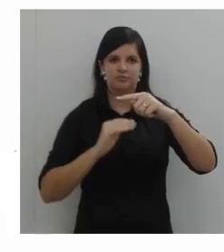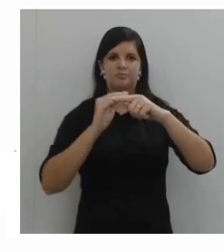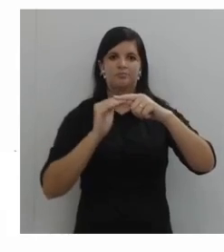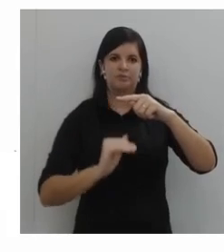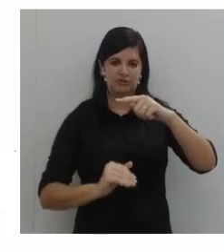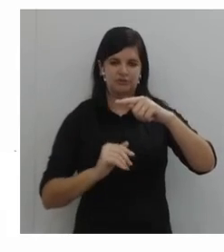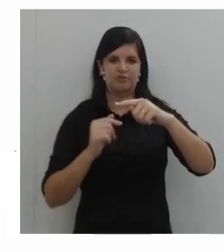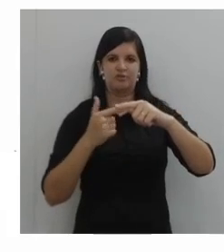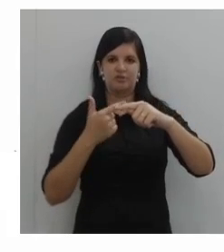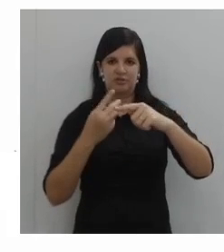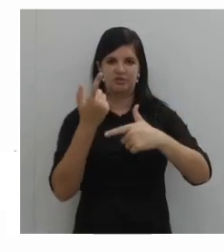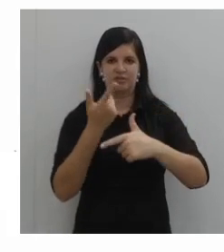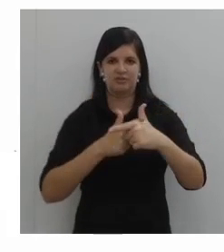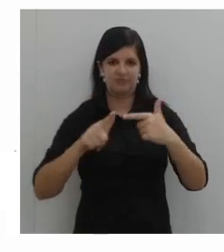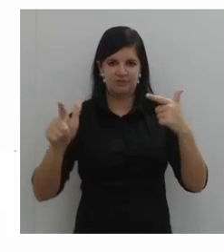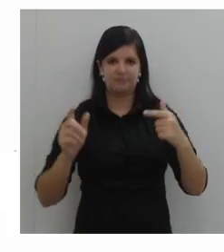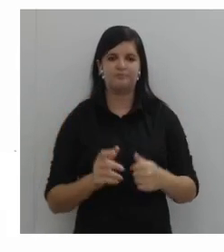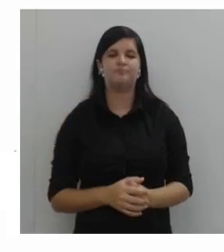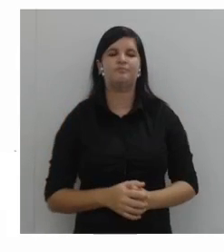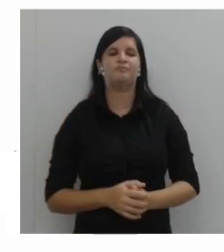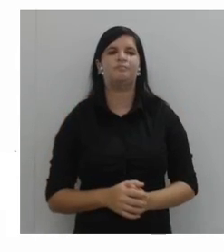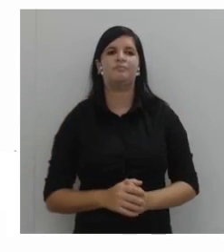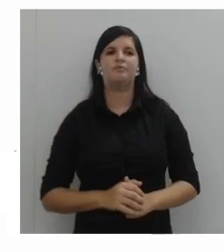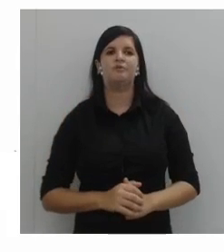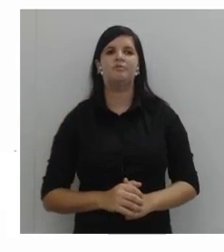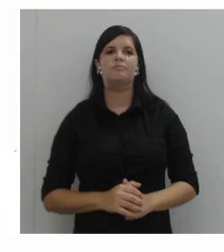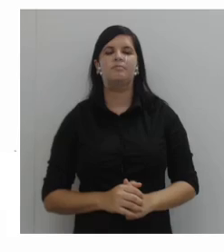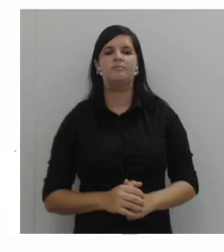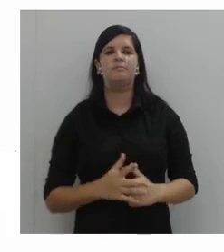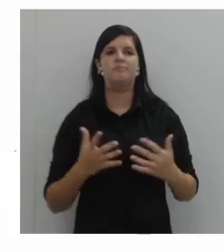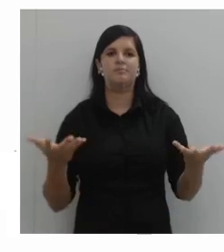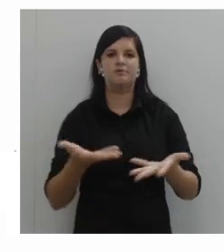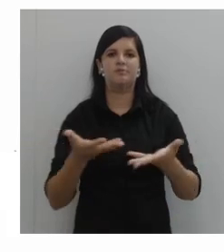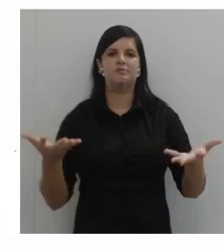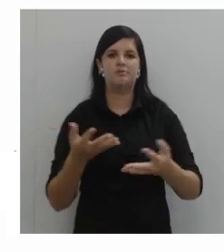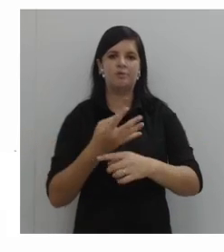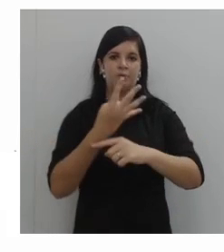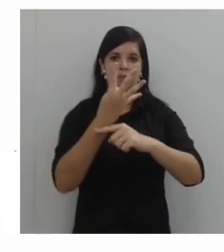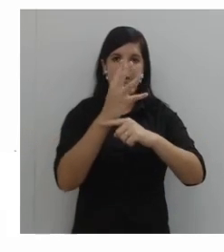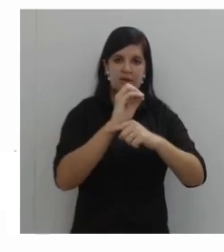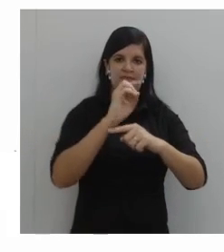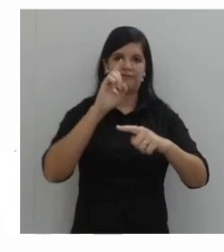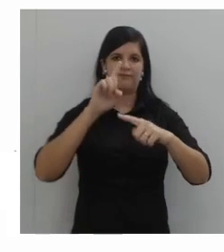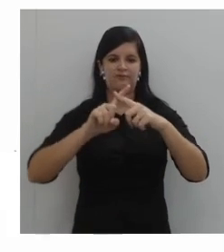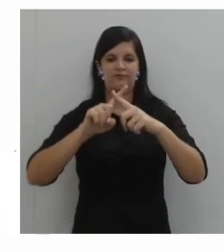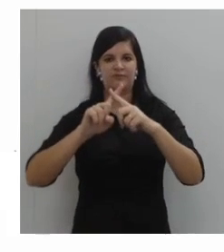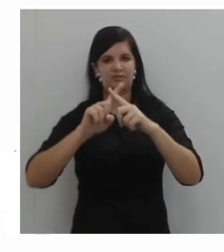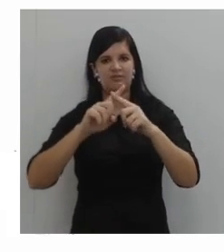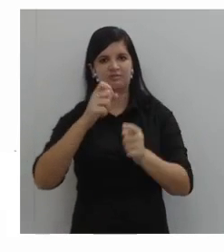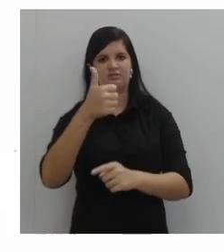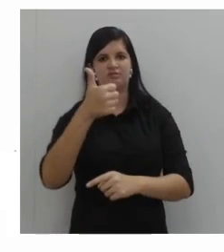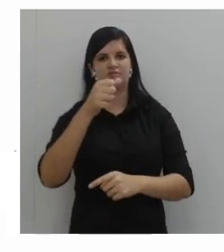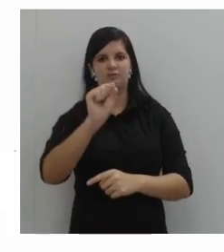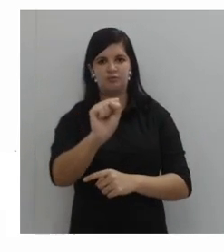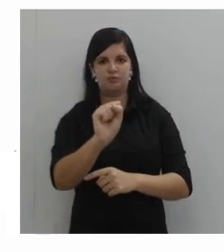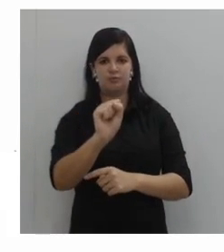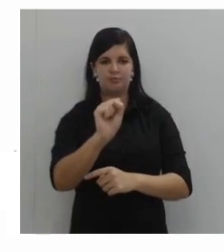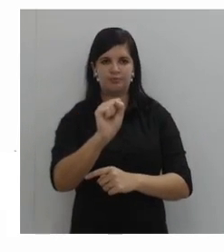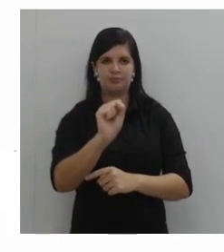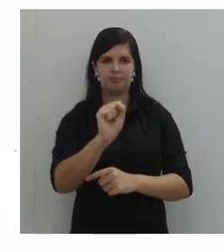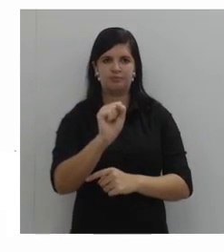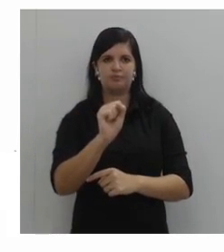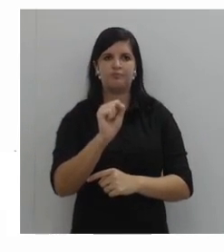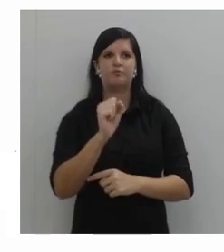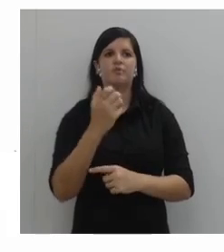já dividindo. Então já deixa o 24 lá embaixo dividindo. E agora aqui você multiplica 40 vezes